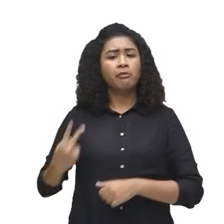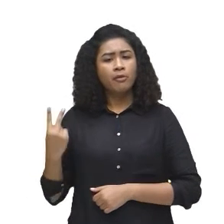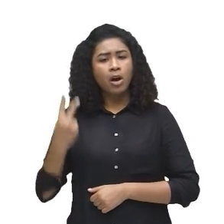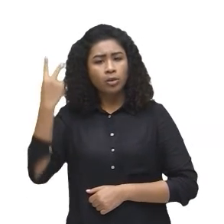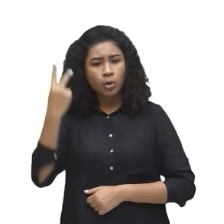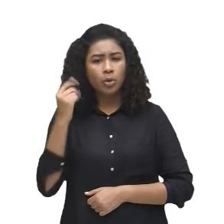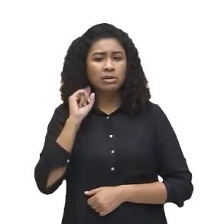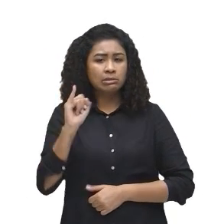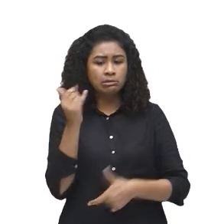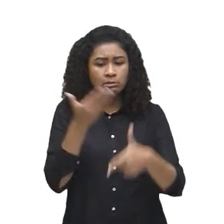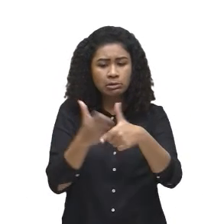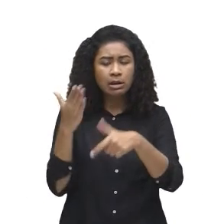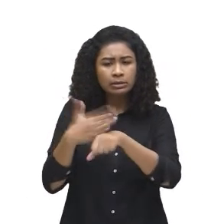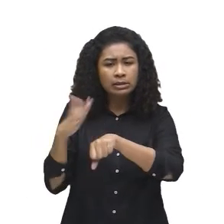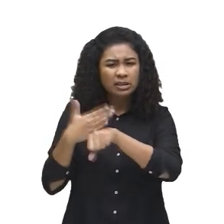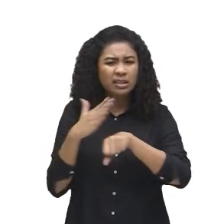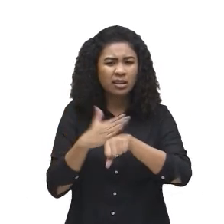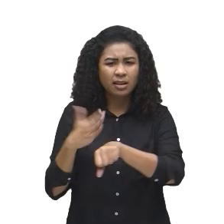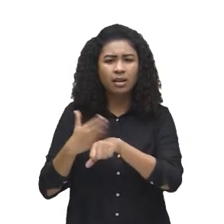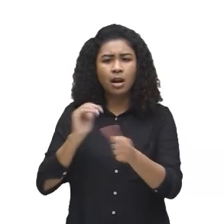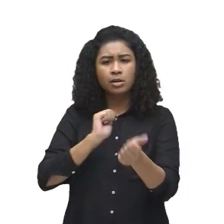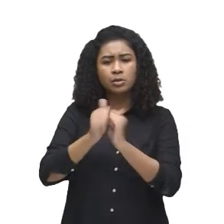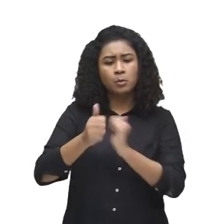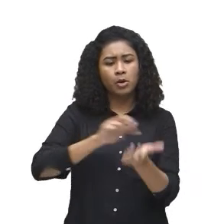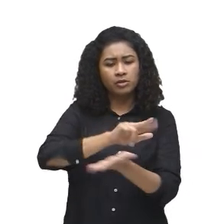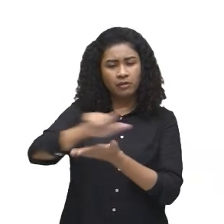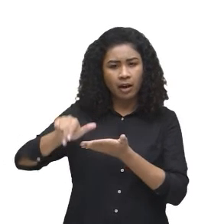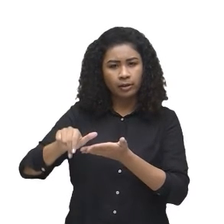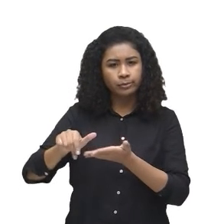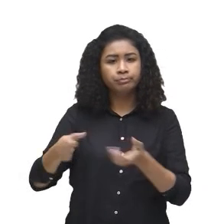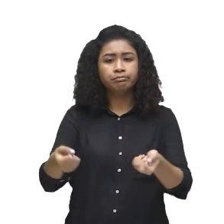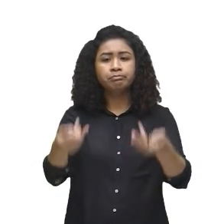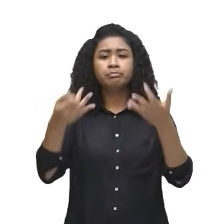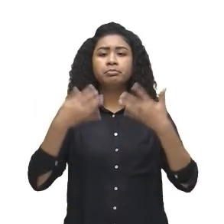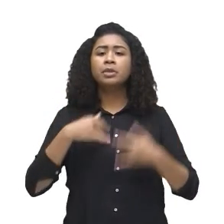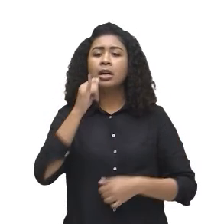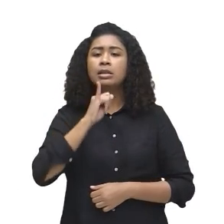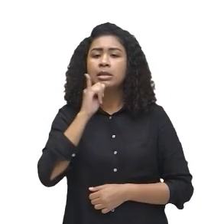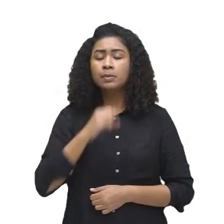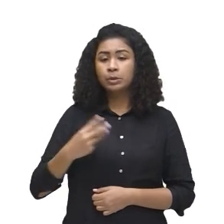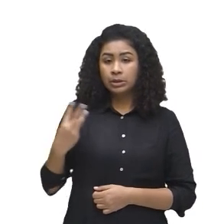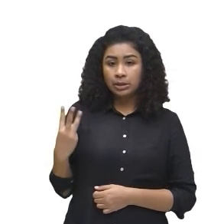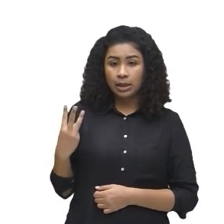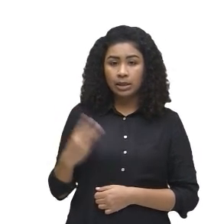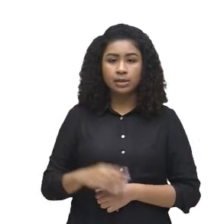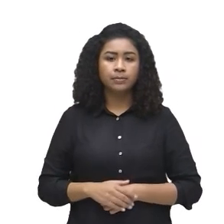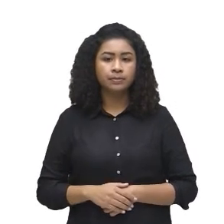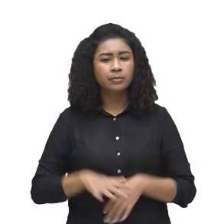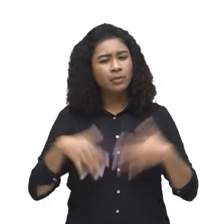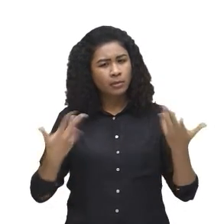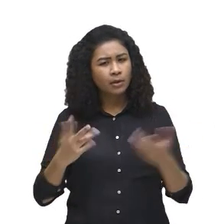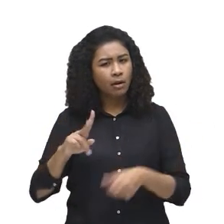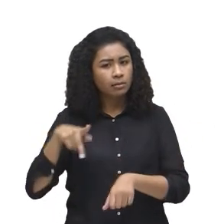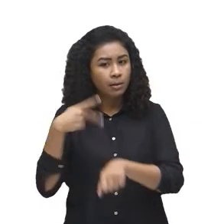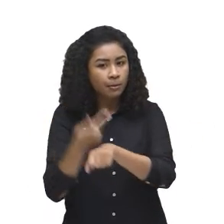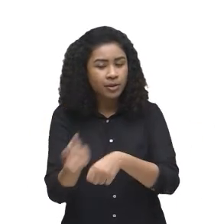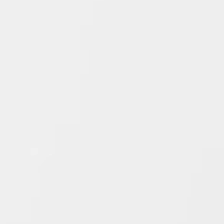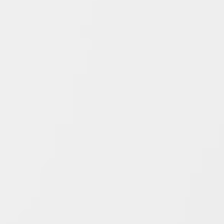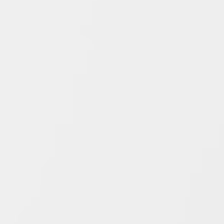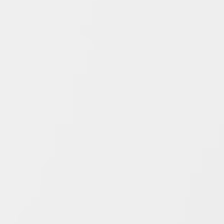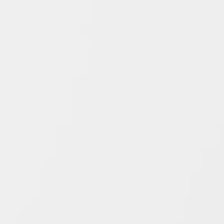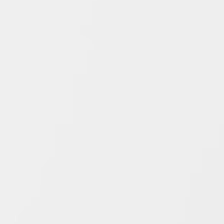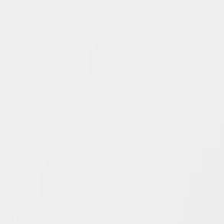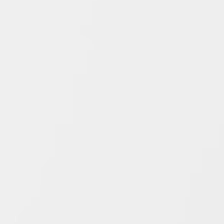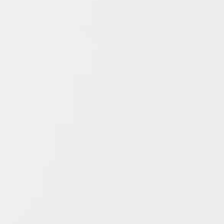prática das lutas? Cite ao menos 3. Então, daqui a pouco a gente vai retornar para responder aí essas